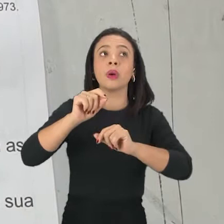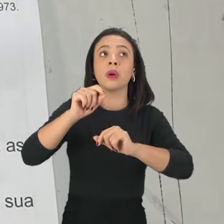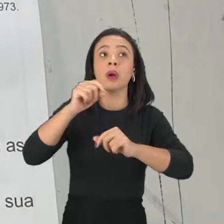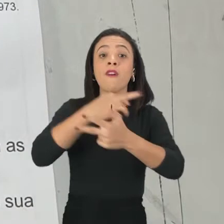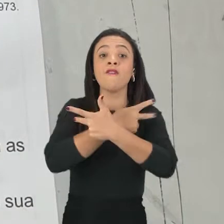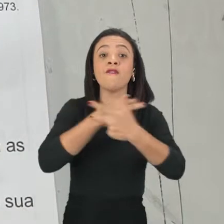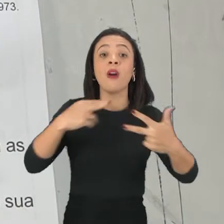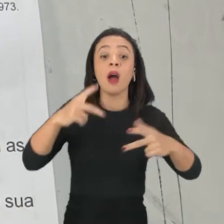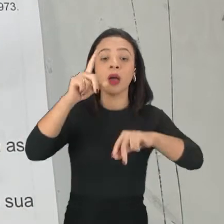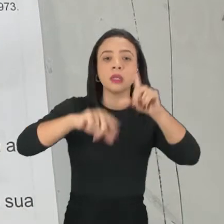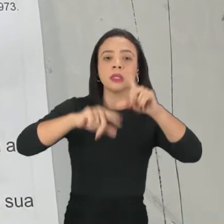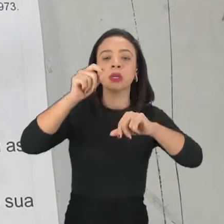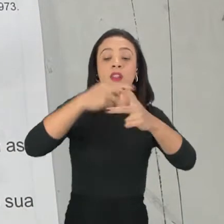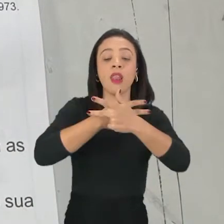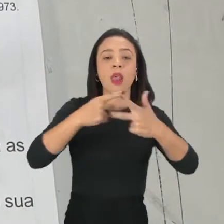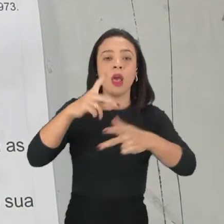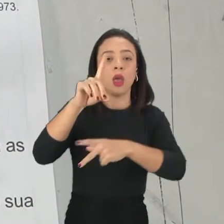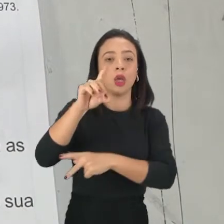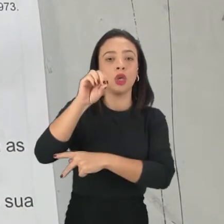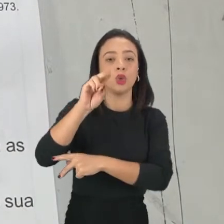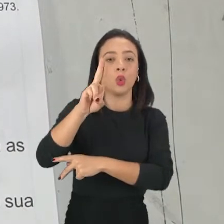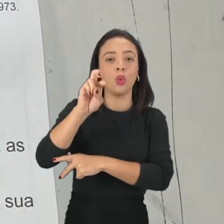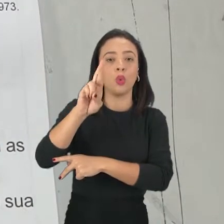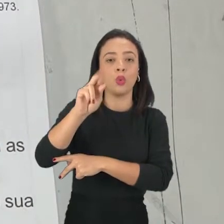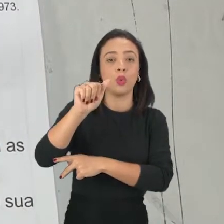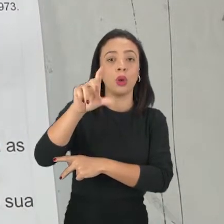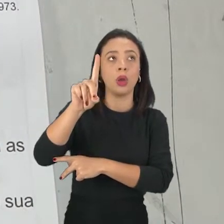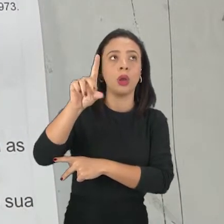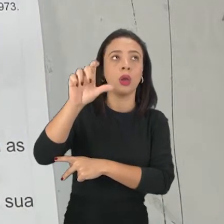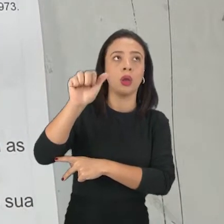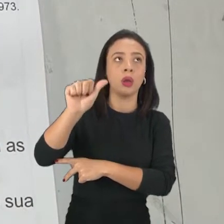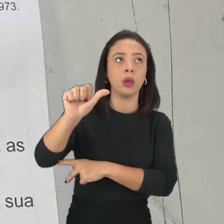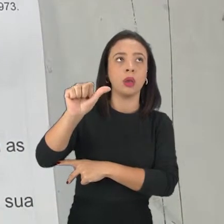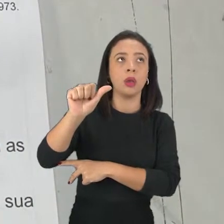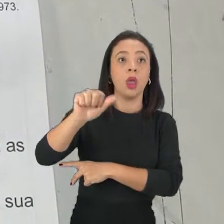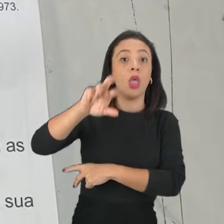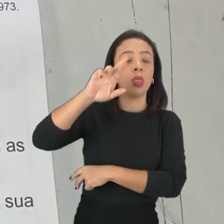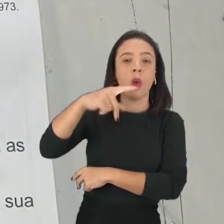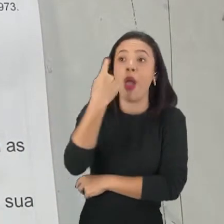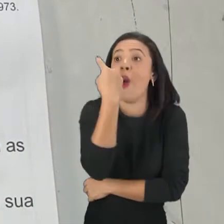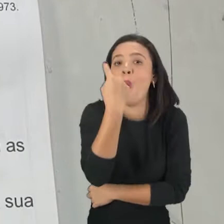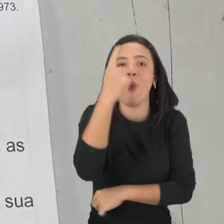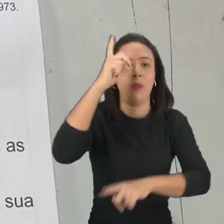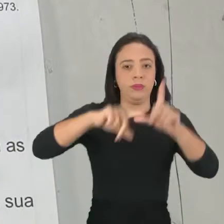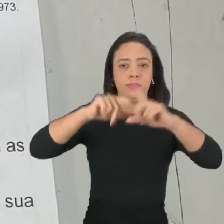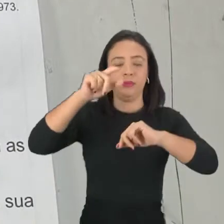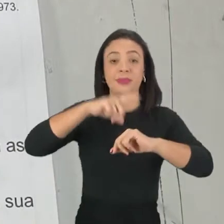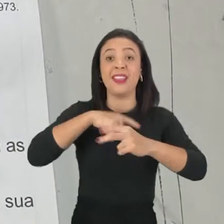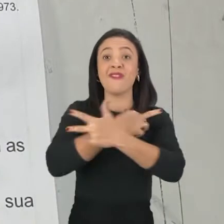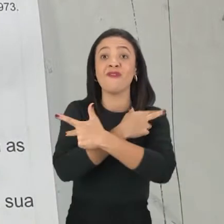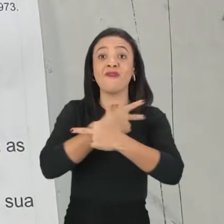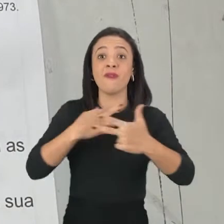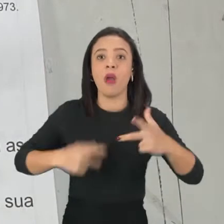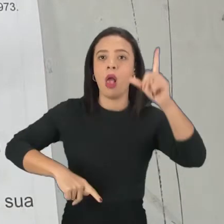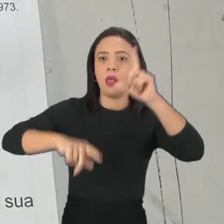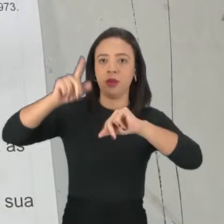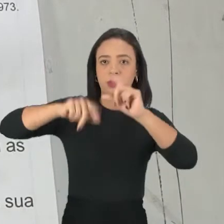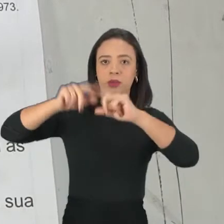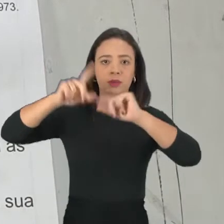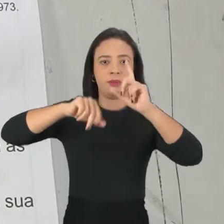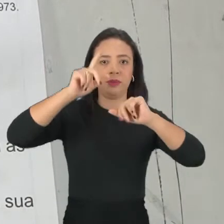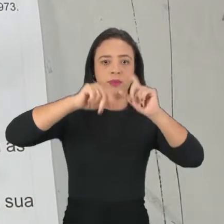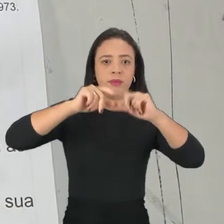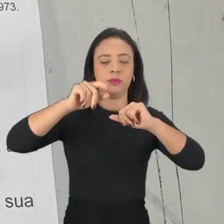é só uma Observe aí ó eu não falo estrelinha somente uma é estrelinhas